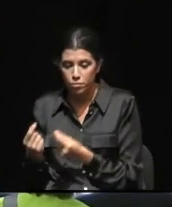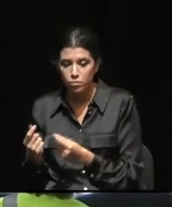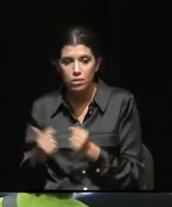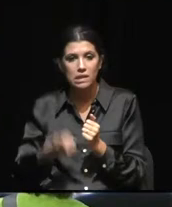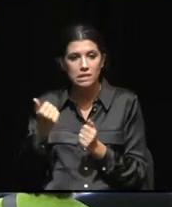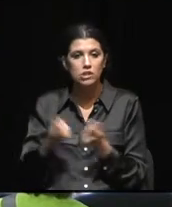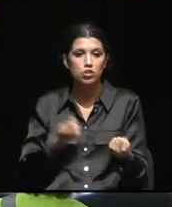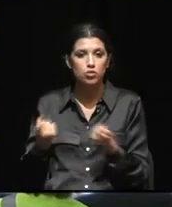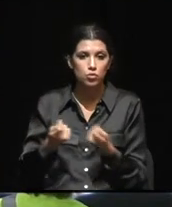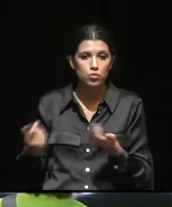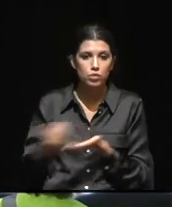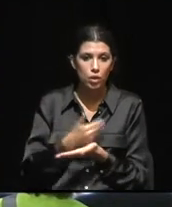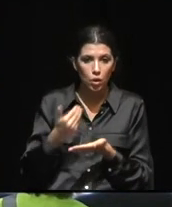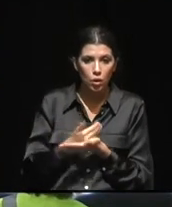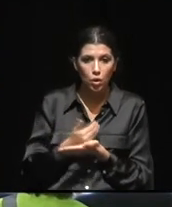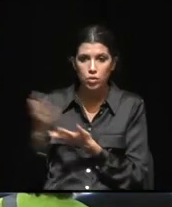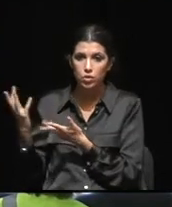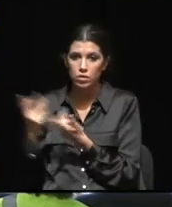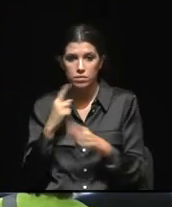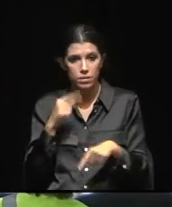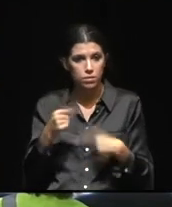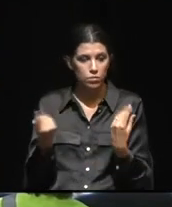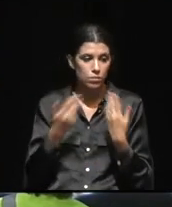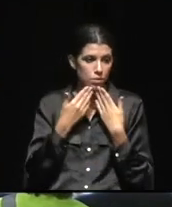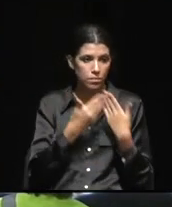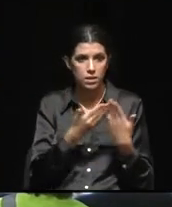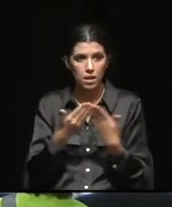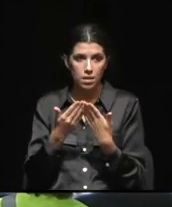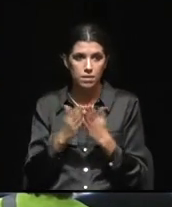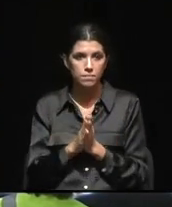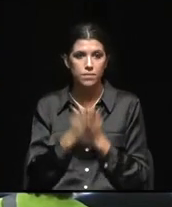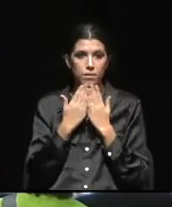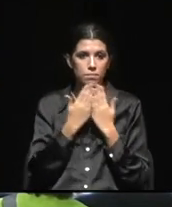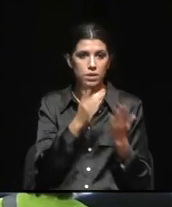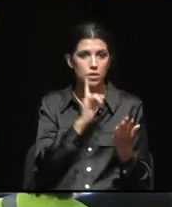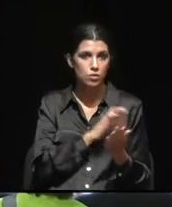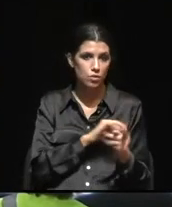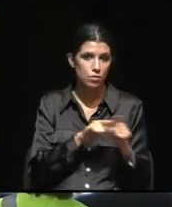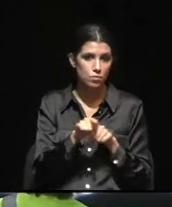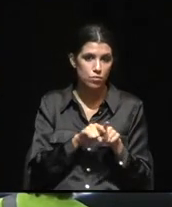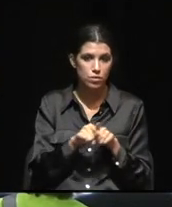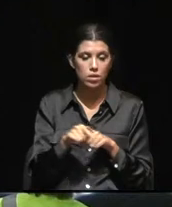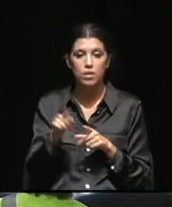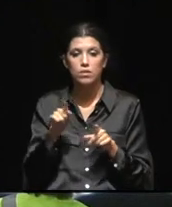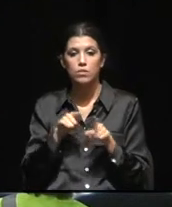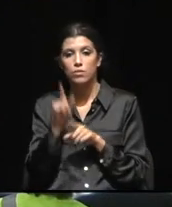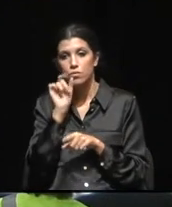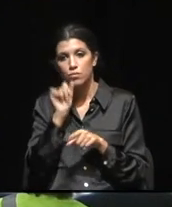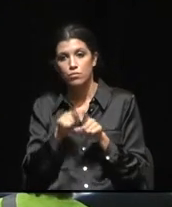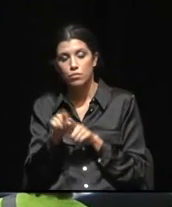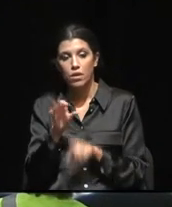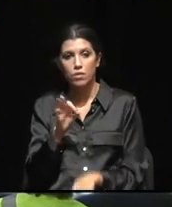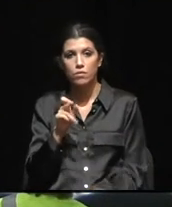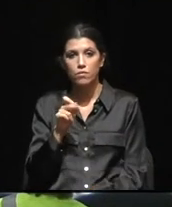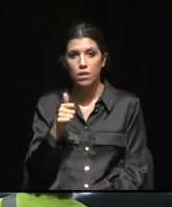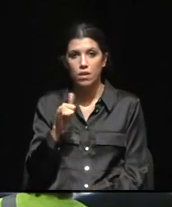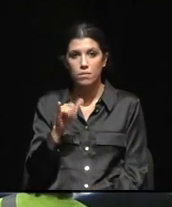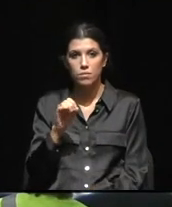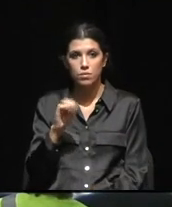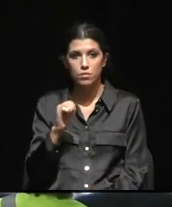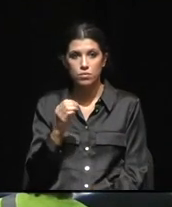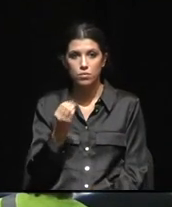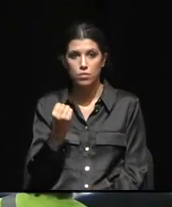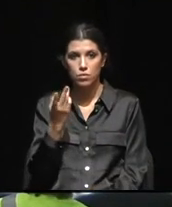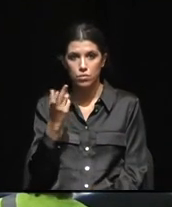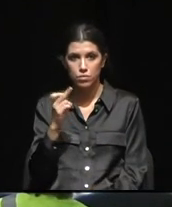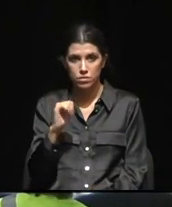gestão dos recursos e do orçamento públicos obrigada obrigada senhora deputada Deputado Fábio Sousa do PCP senhora